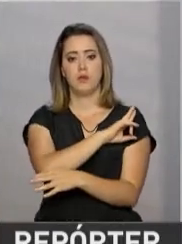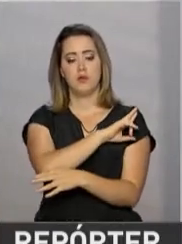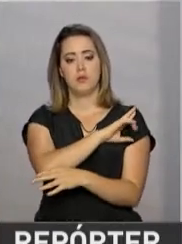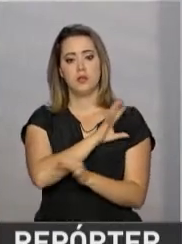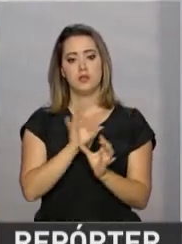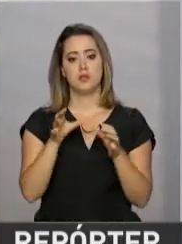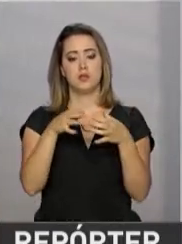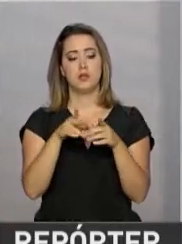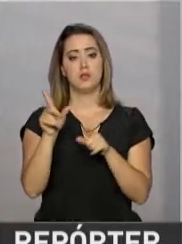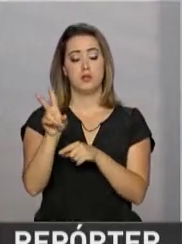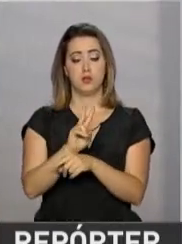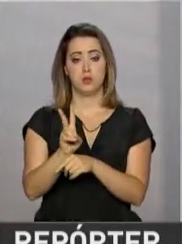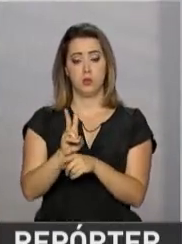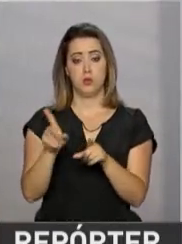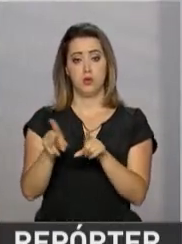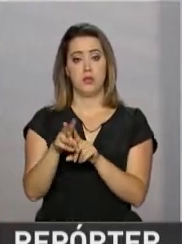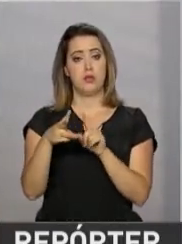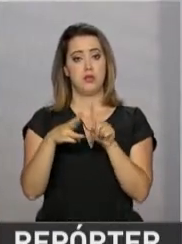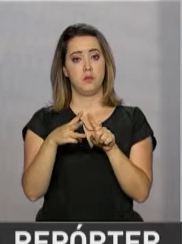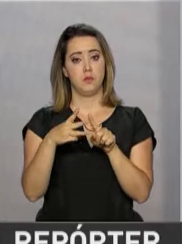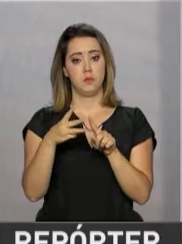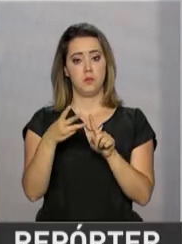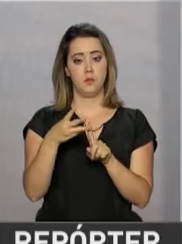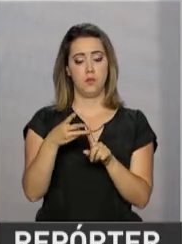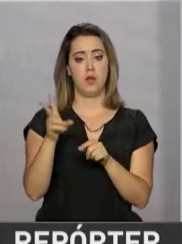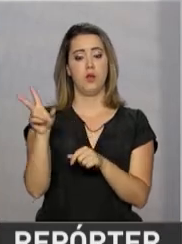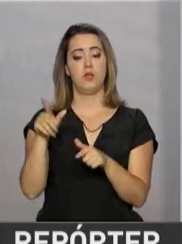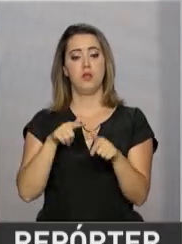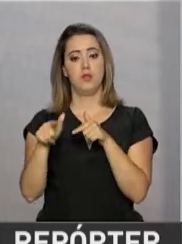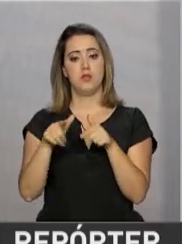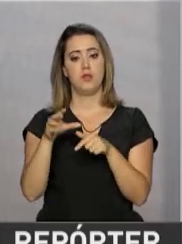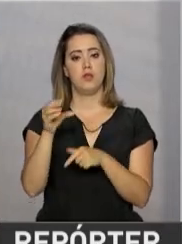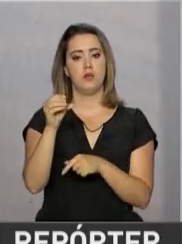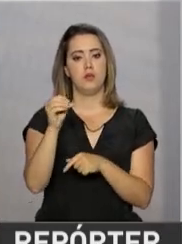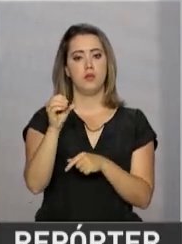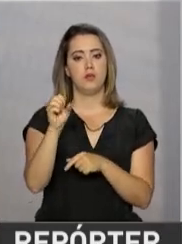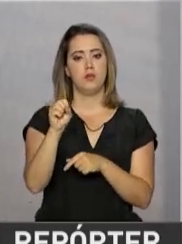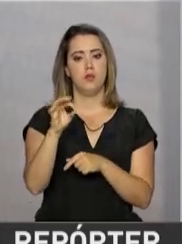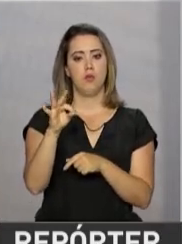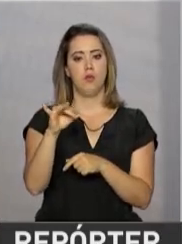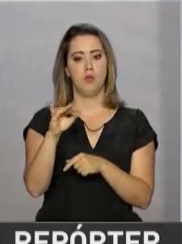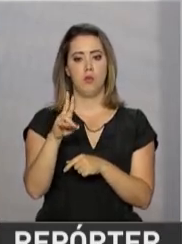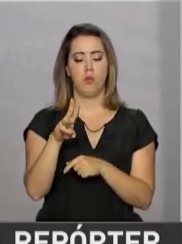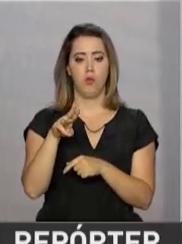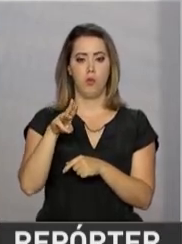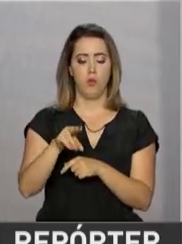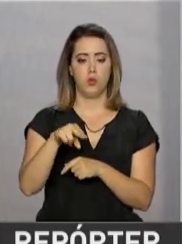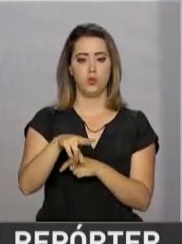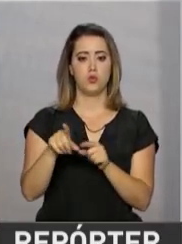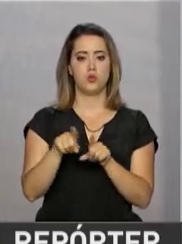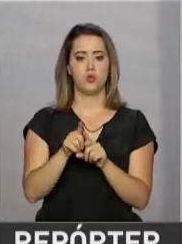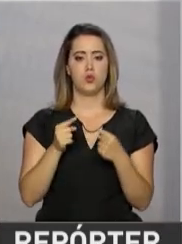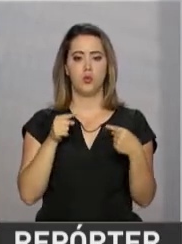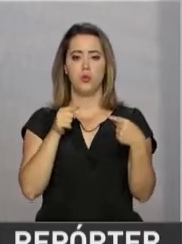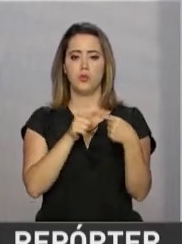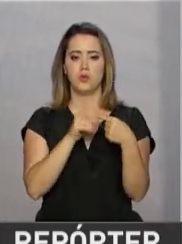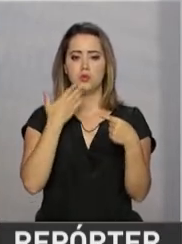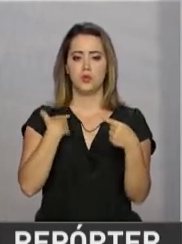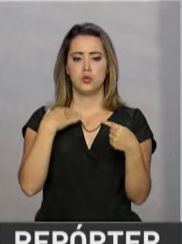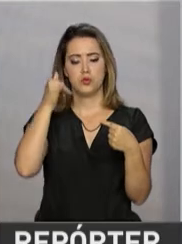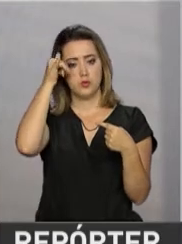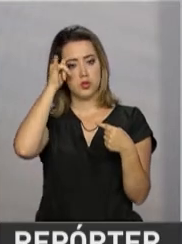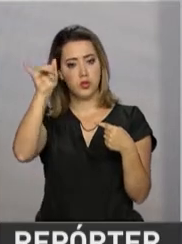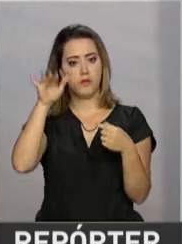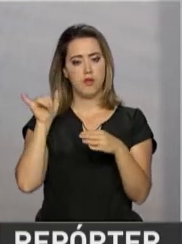apresentaram três grandes ações a operação hóstil da força aérea brasileira com o objetivo de criar obstáculos contra